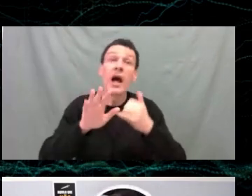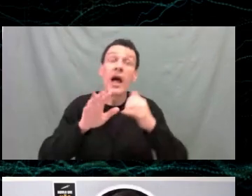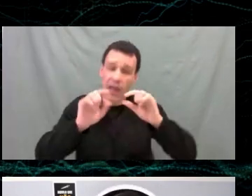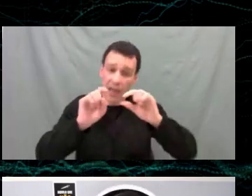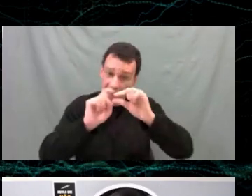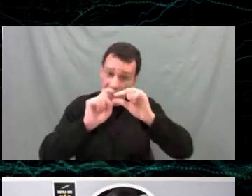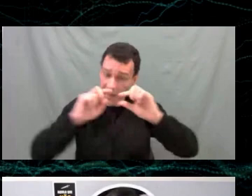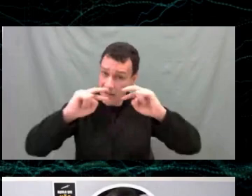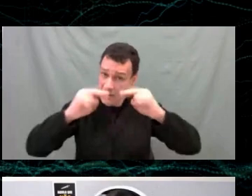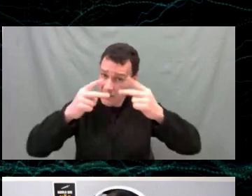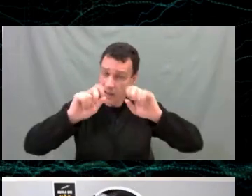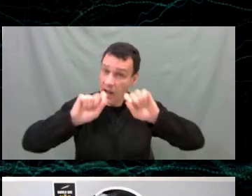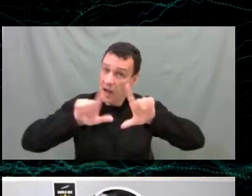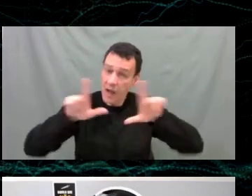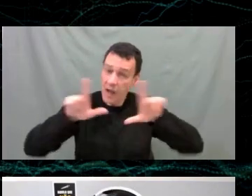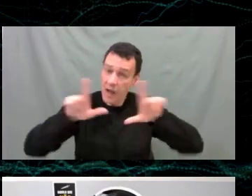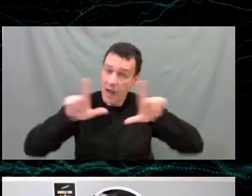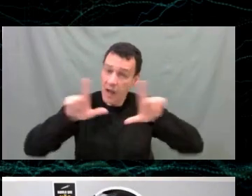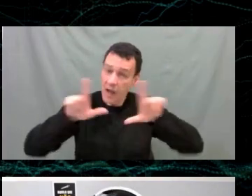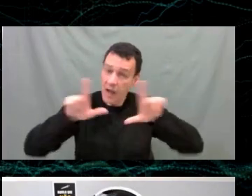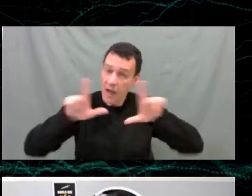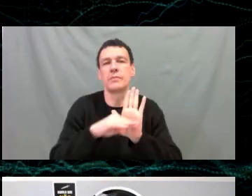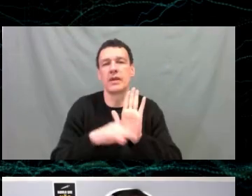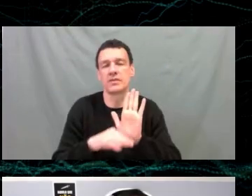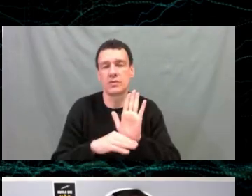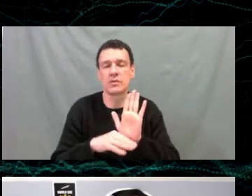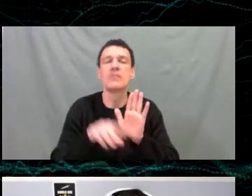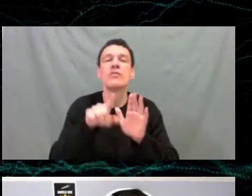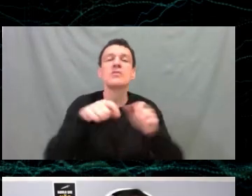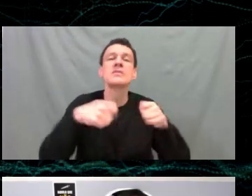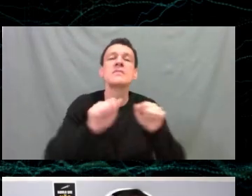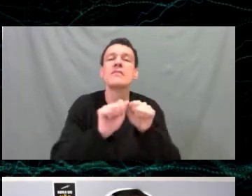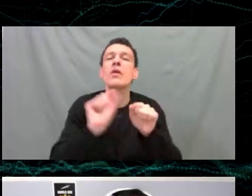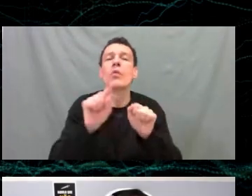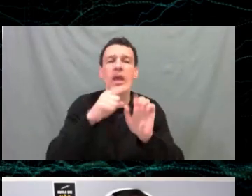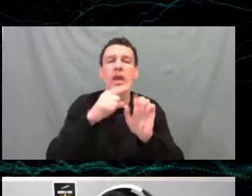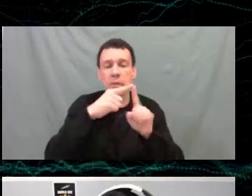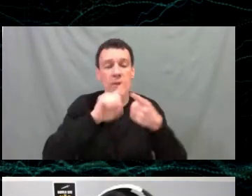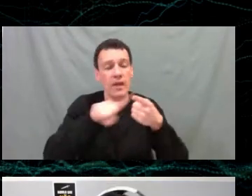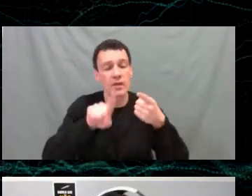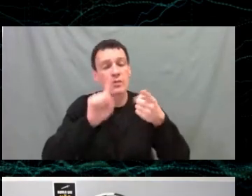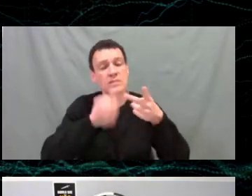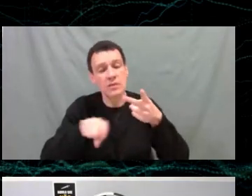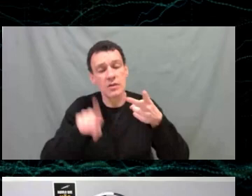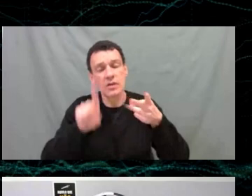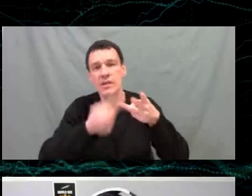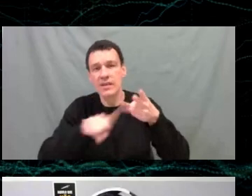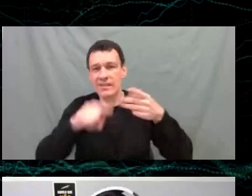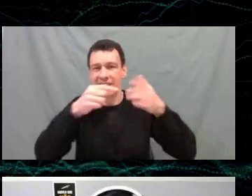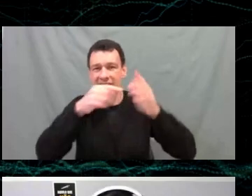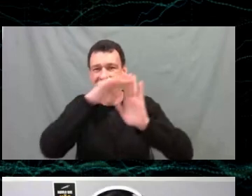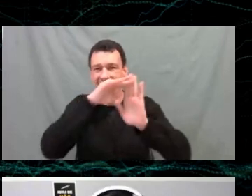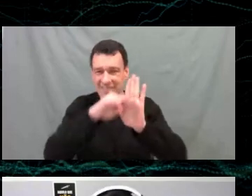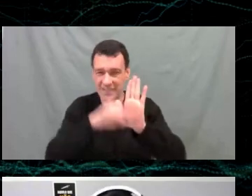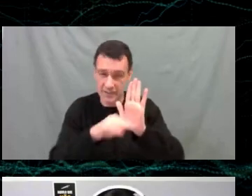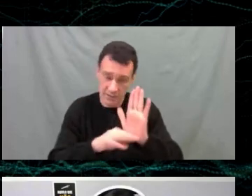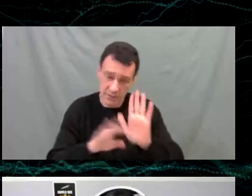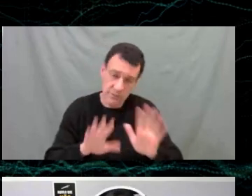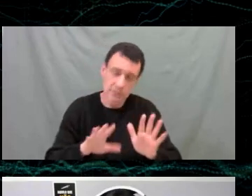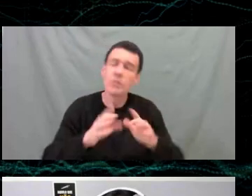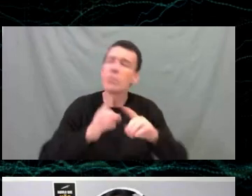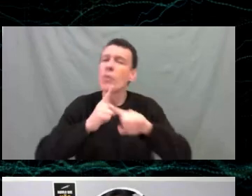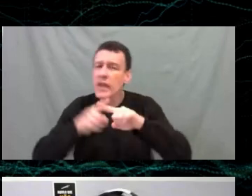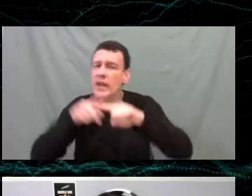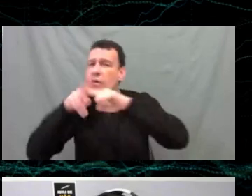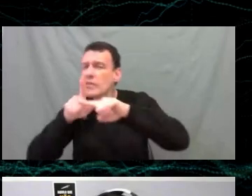entrar em detalhes, explicando o que é cada parâmetro, o que você precisa fazer, o porquê que você está configurando aquilo, e aí você pode usar isso no ambiente.